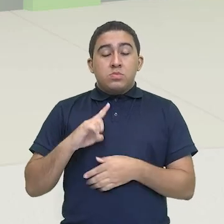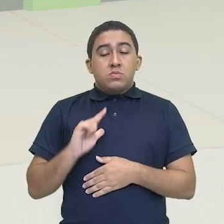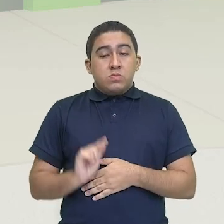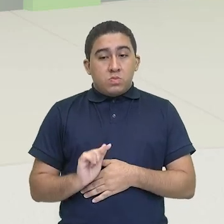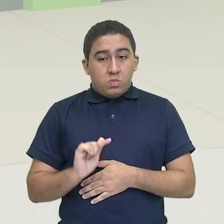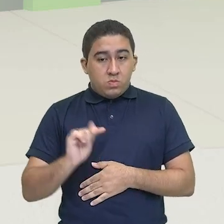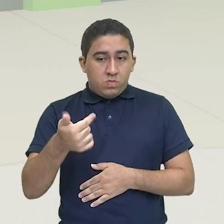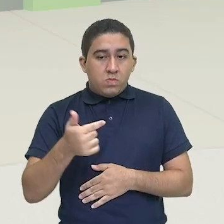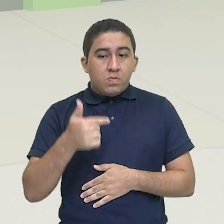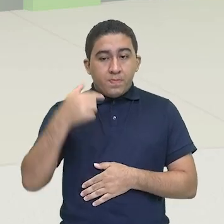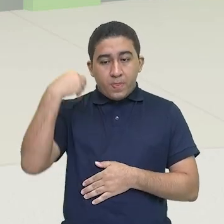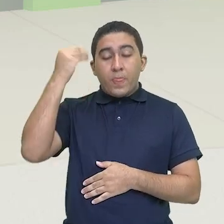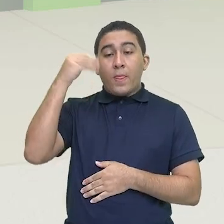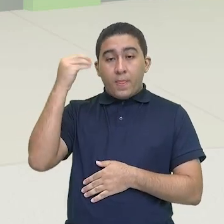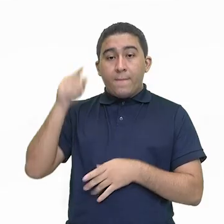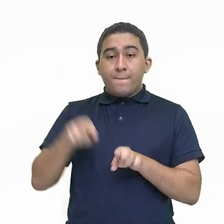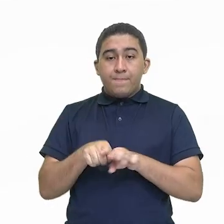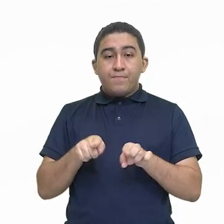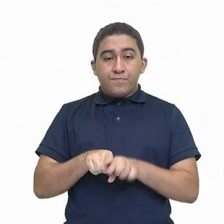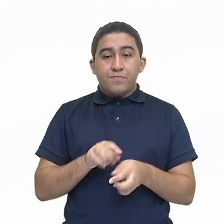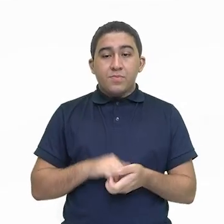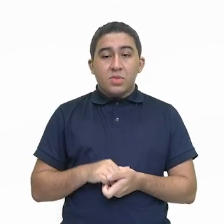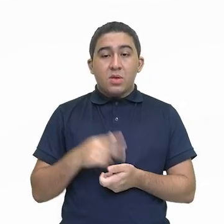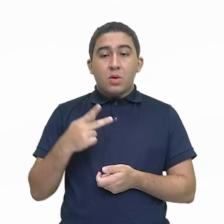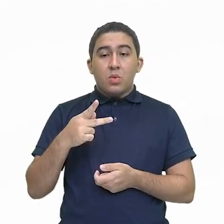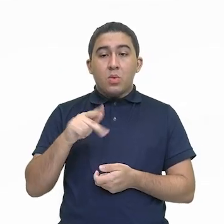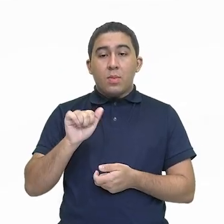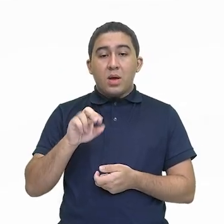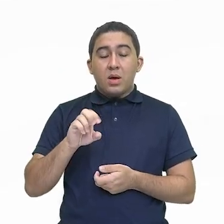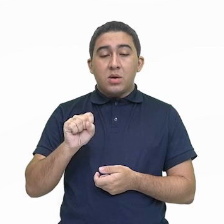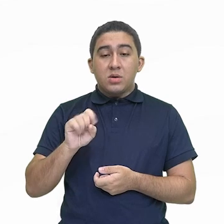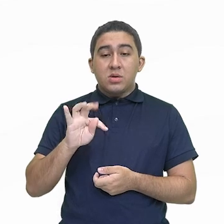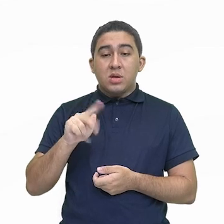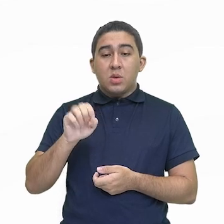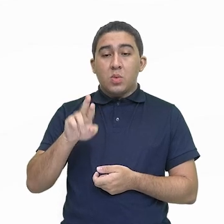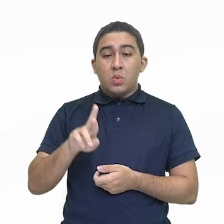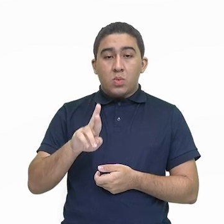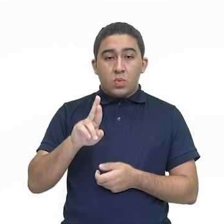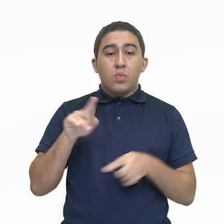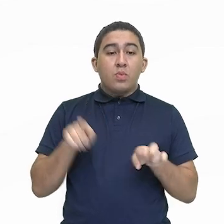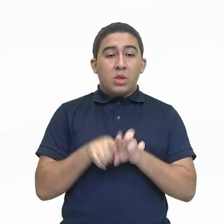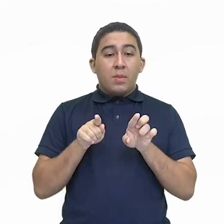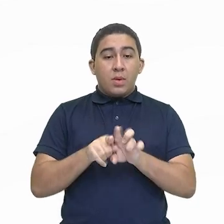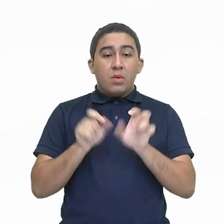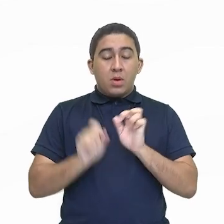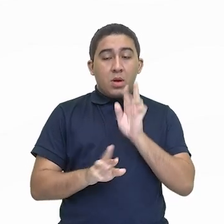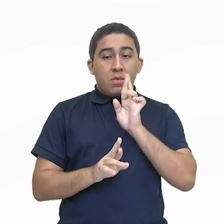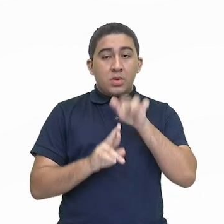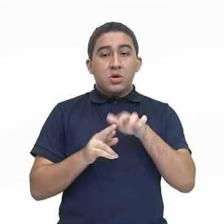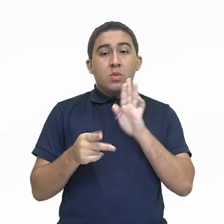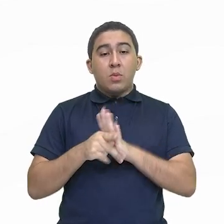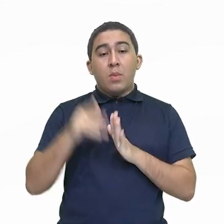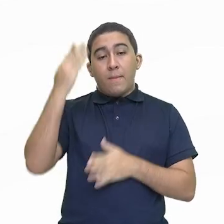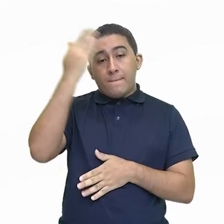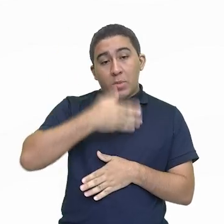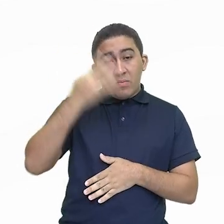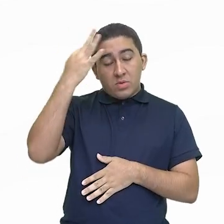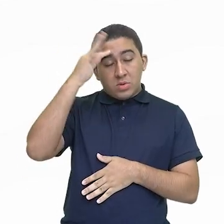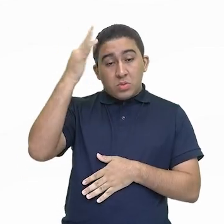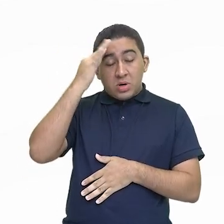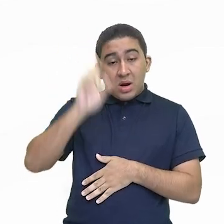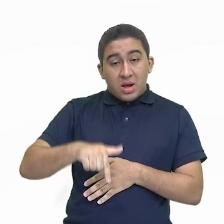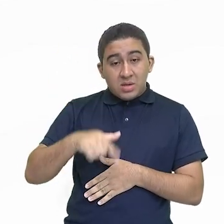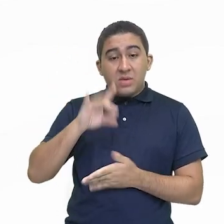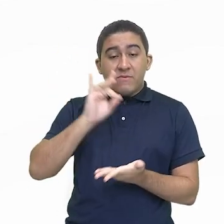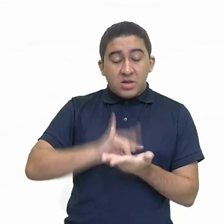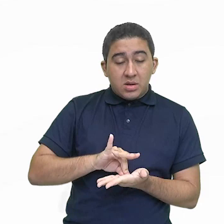né, experimento, que é o de Louis Pasteur, e esse também ele está relacionado a provar que a teoria da biogênese